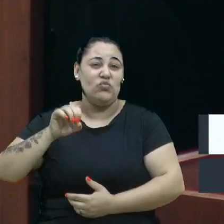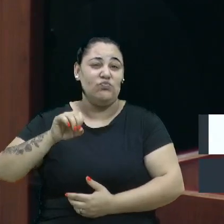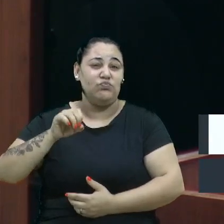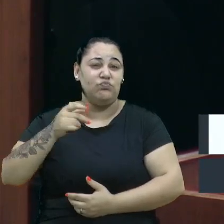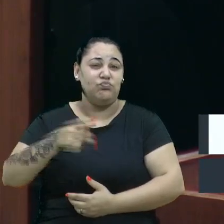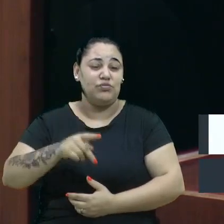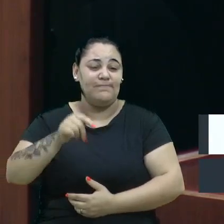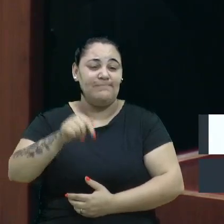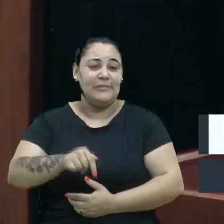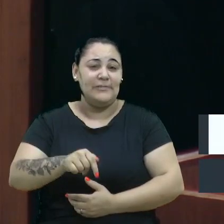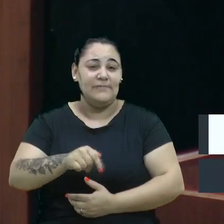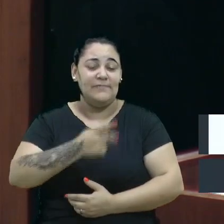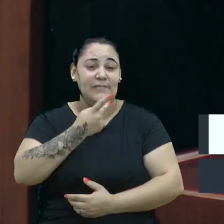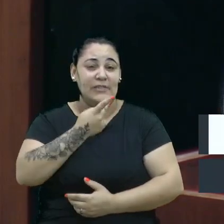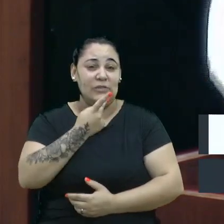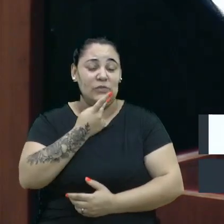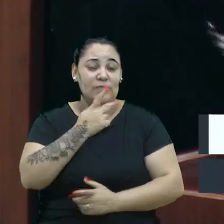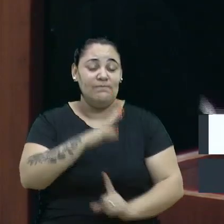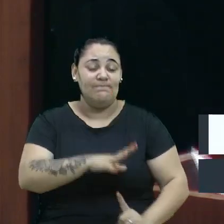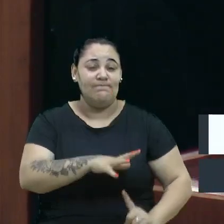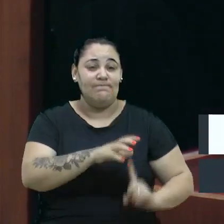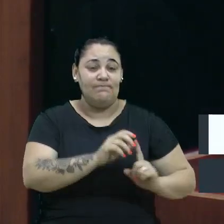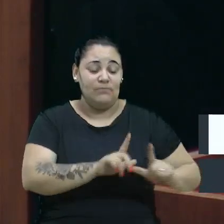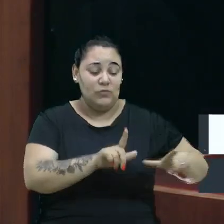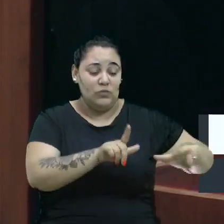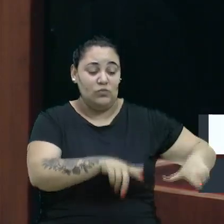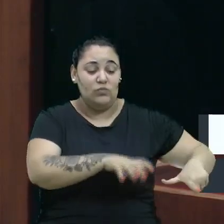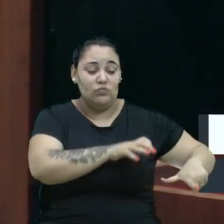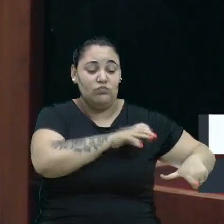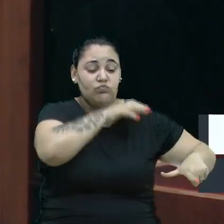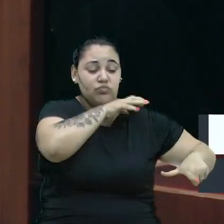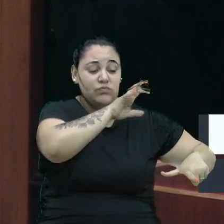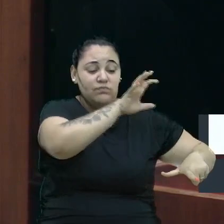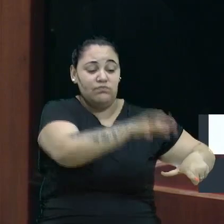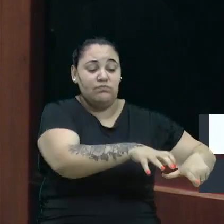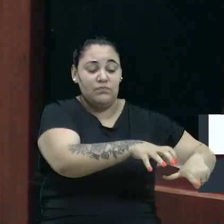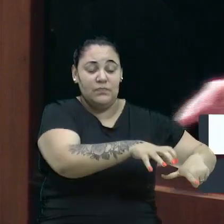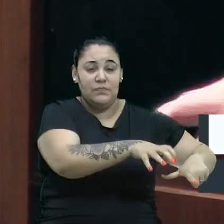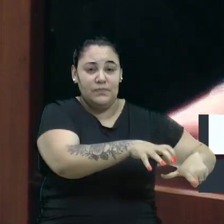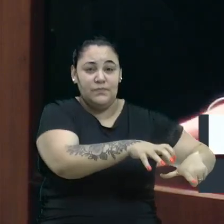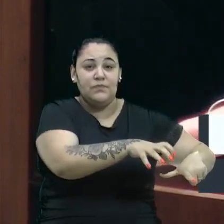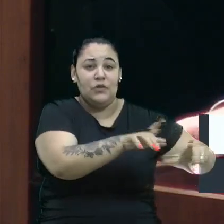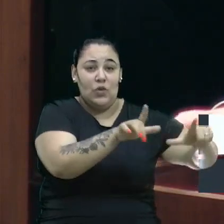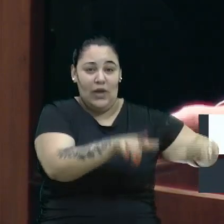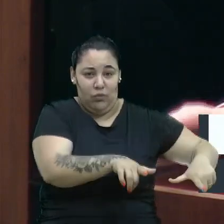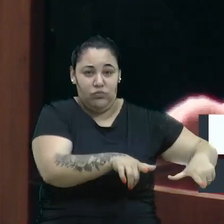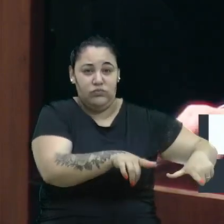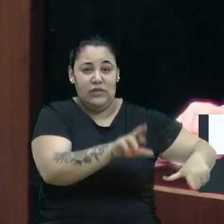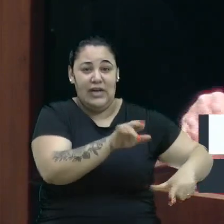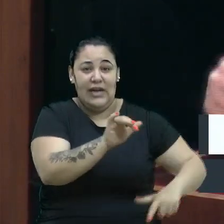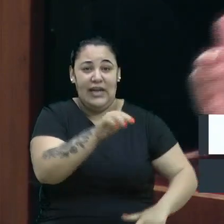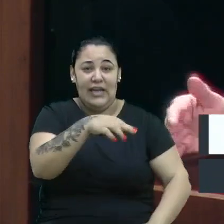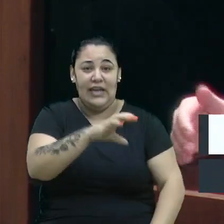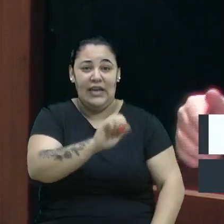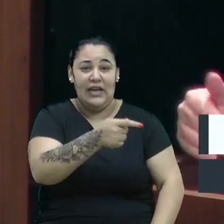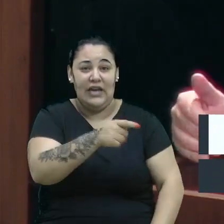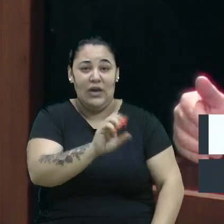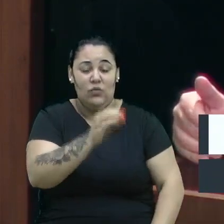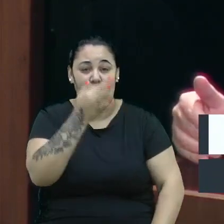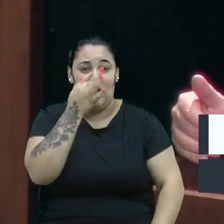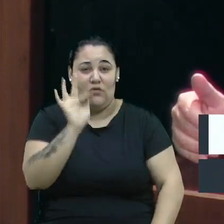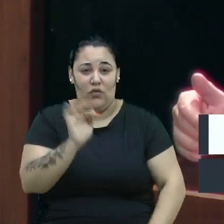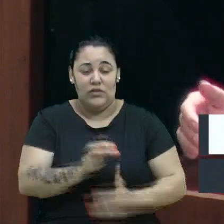especificamente do aterro sanitário, né, Rincão das Flores. né? Todos nós sabemos, e os vereadores já visitaram, já